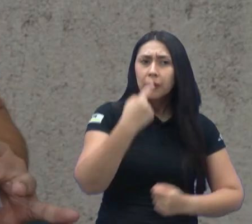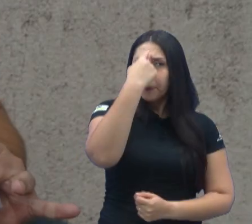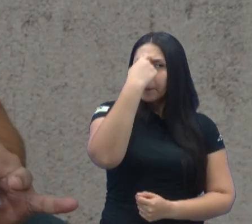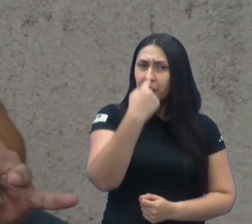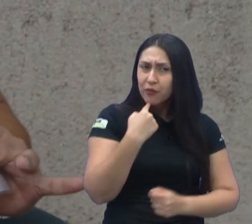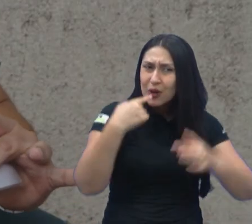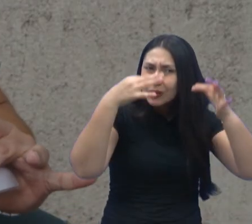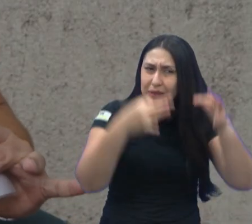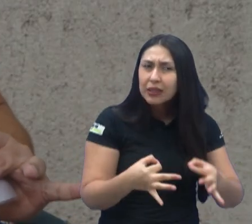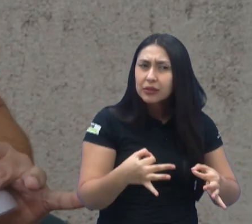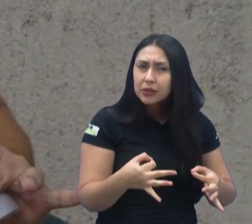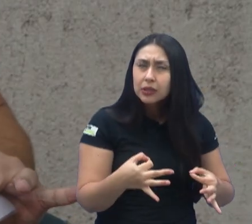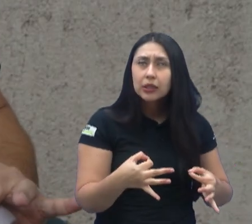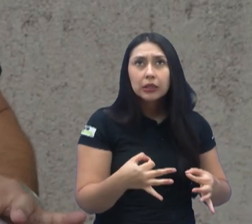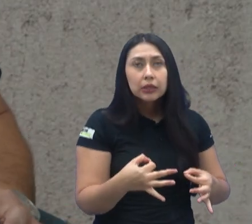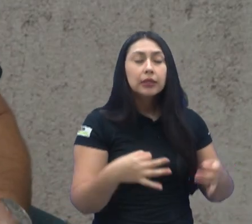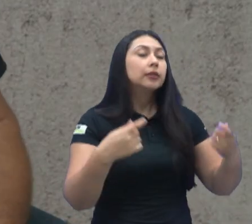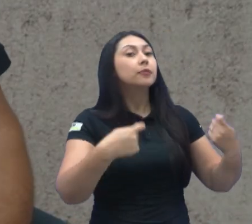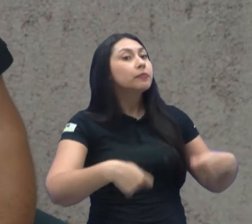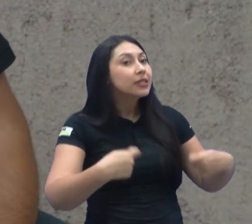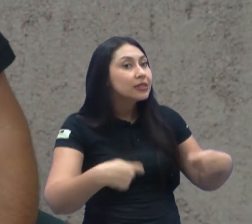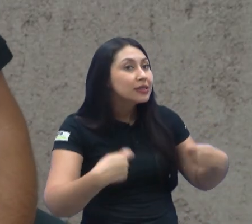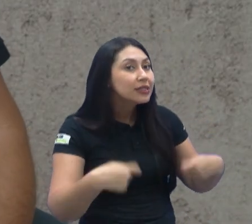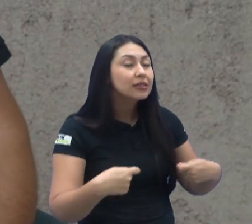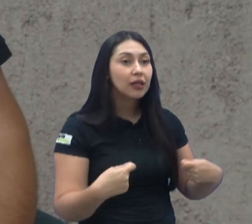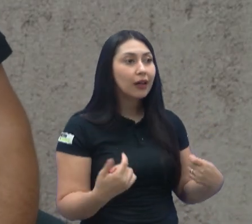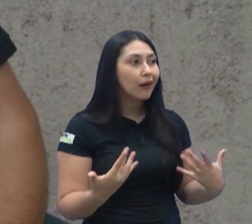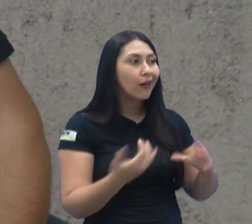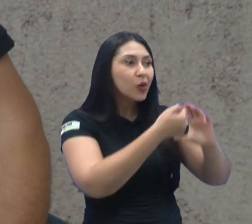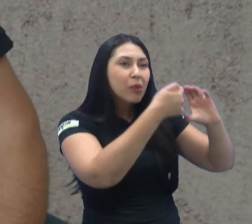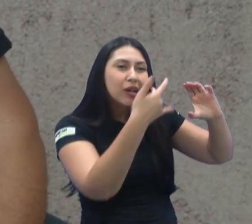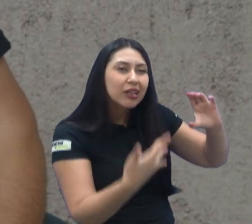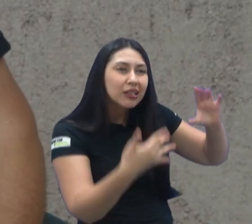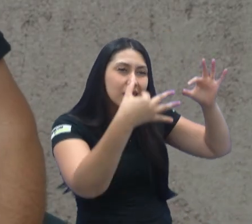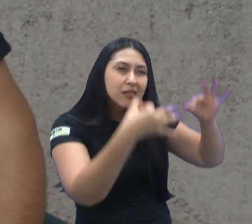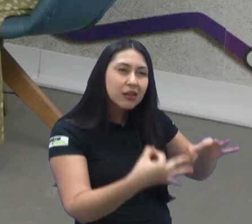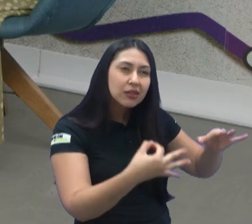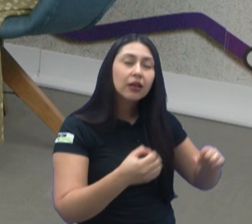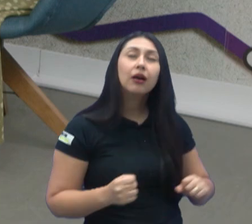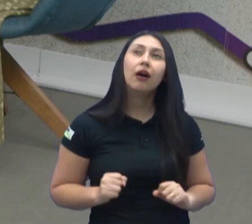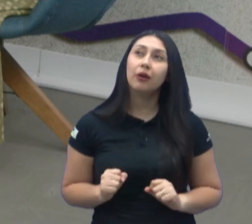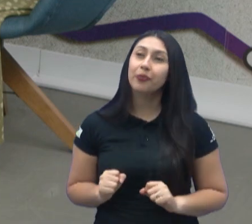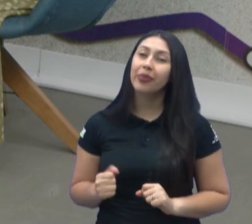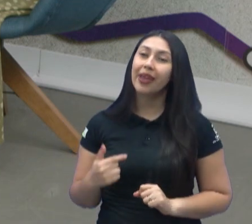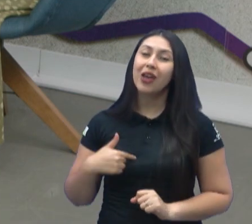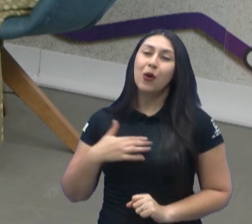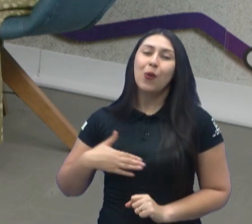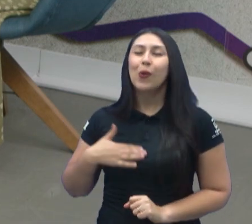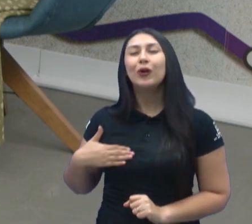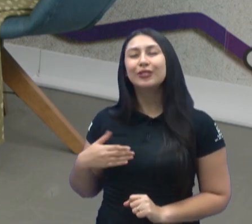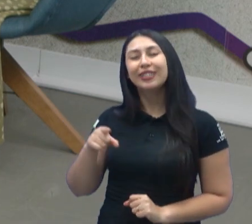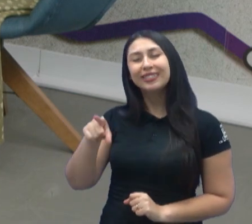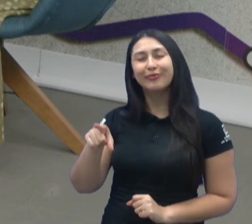pessoa precisa ter alguma aptidão para estar entrando nesse ramo? Eu adoro essa palavra aptidão,